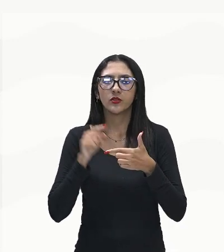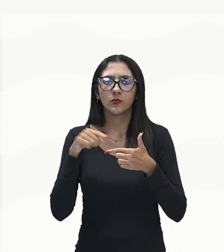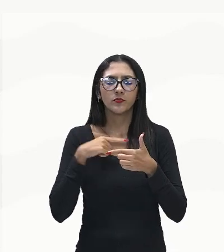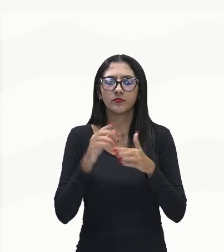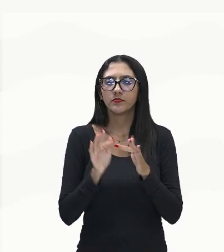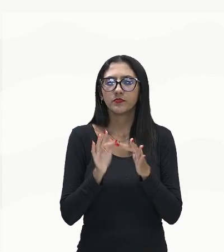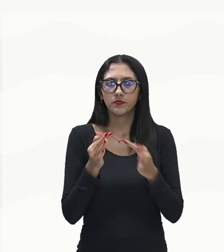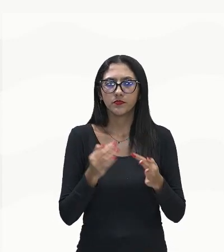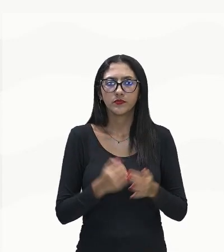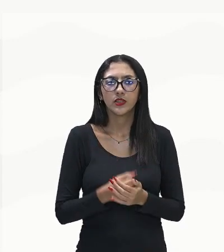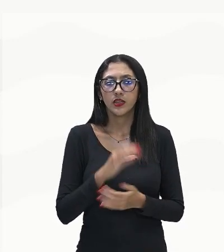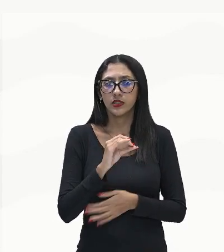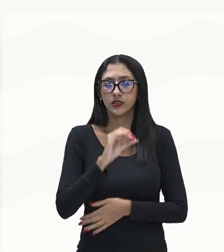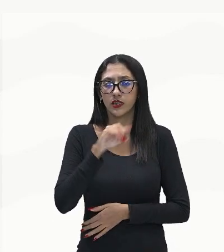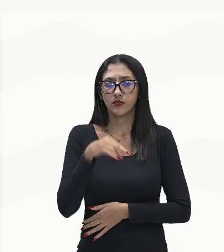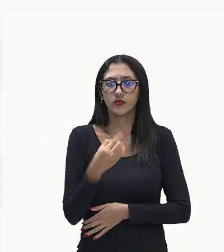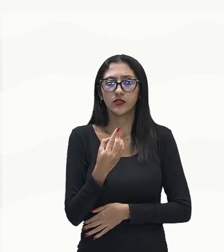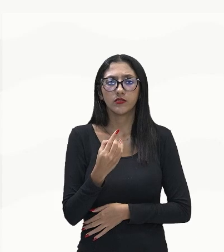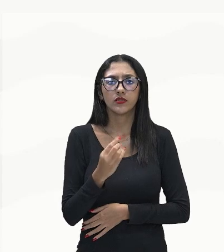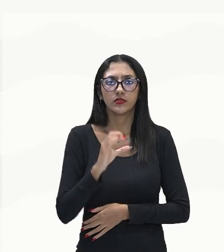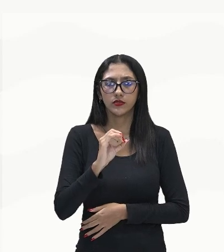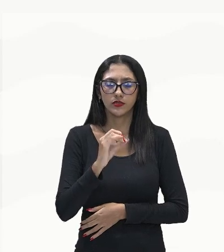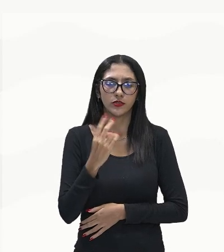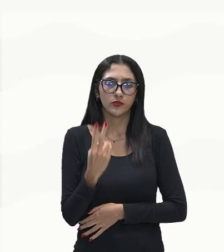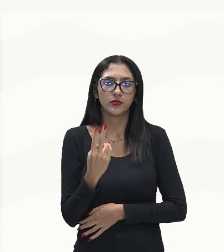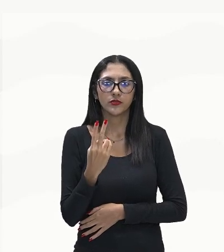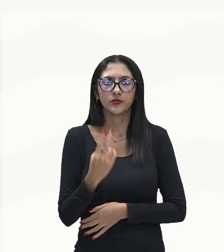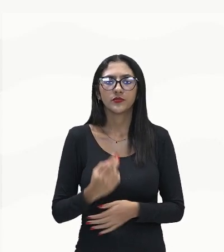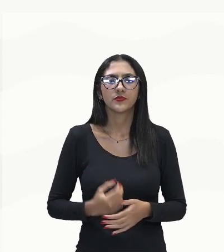aqui são 2 centésimos, que é